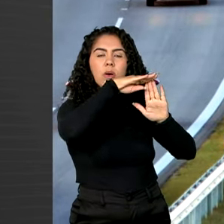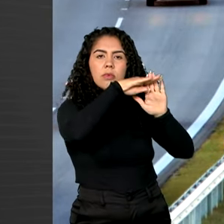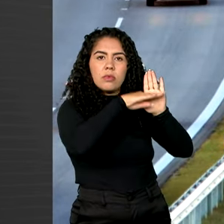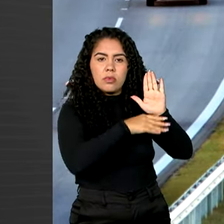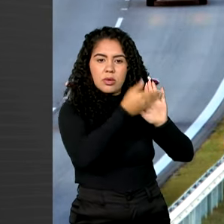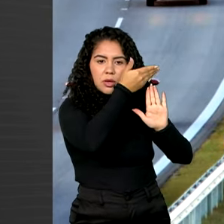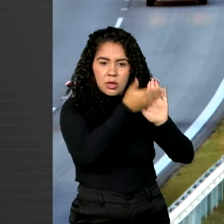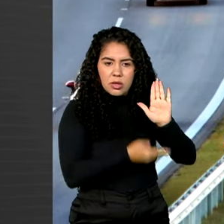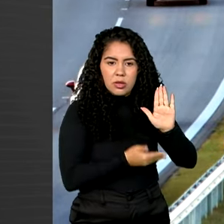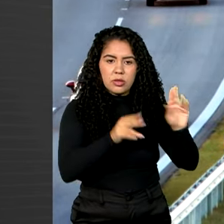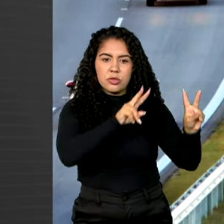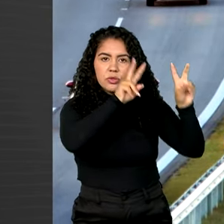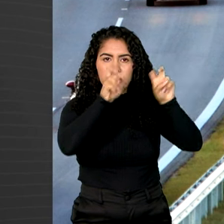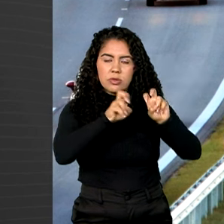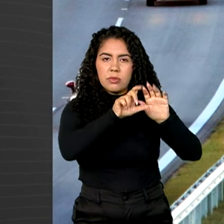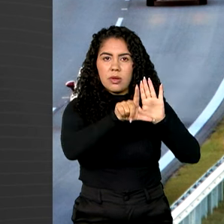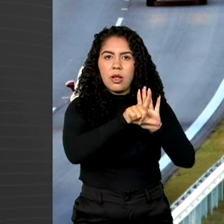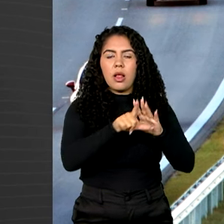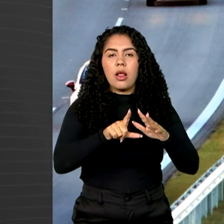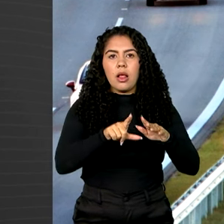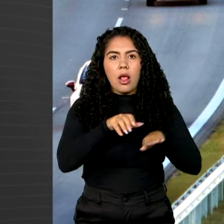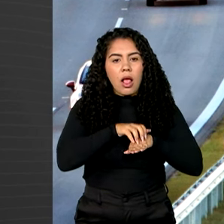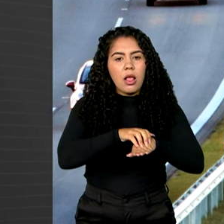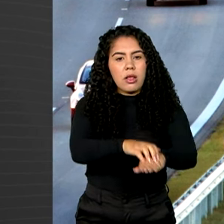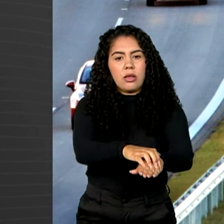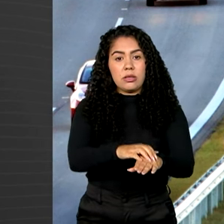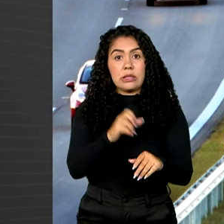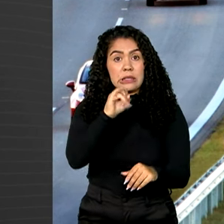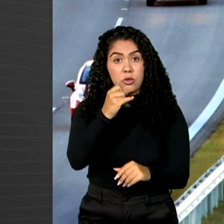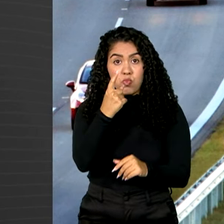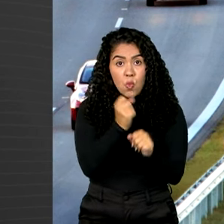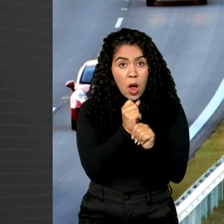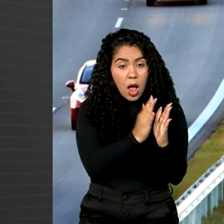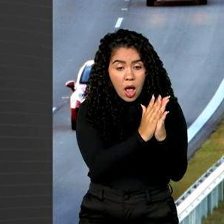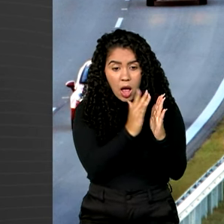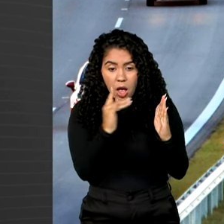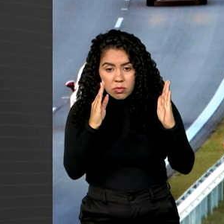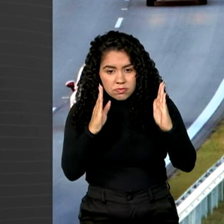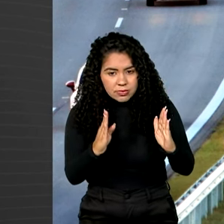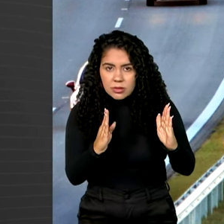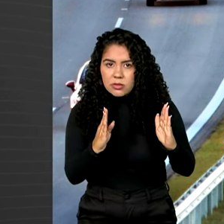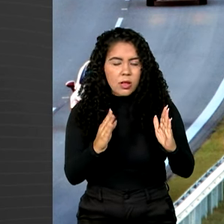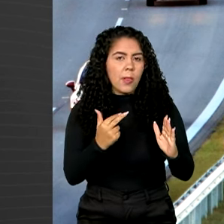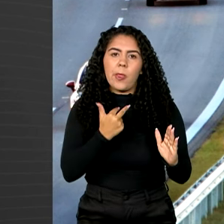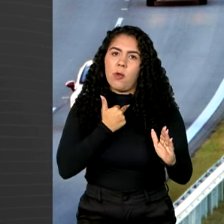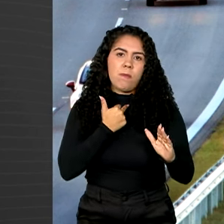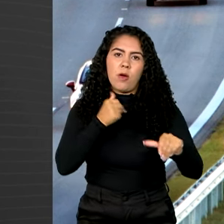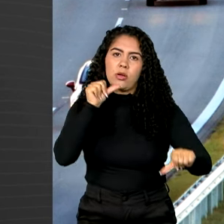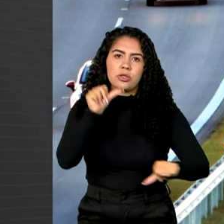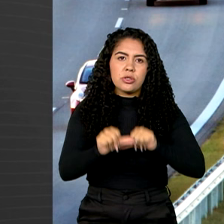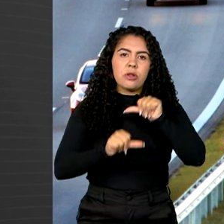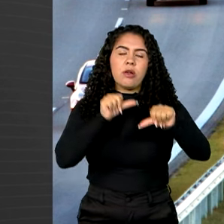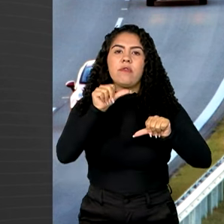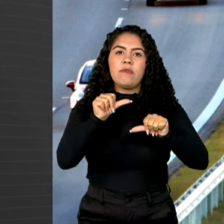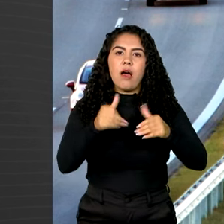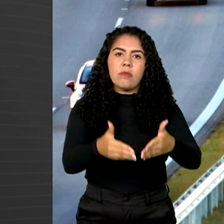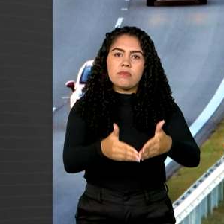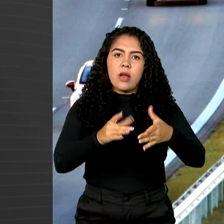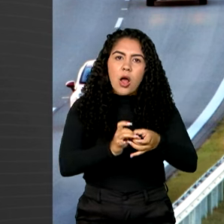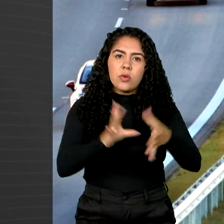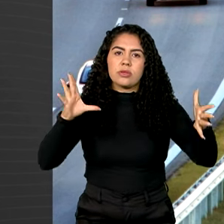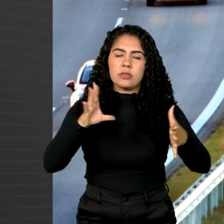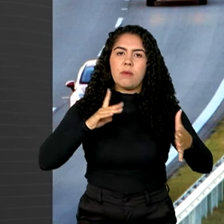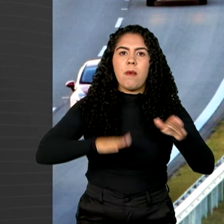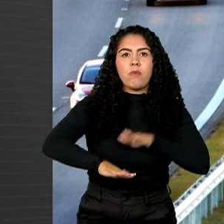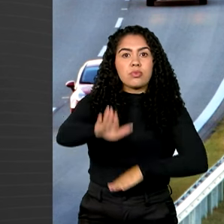que não atendem recalls de montadoras em até um ano após o chamamento não podem renovar o licenciamento anual do veículo.